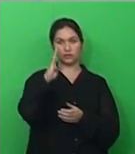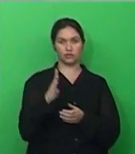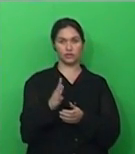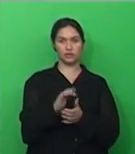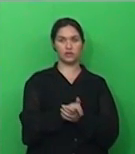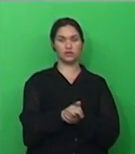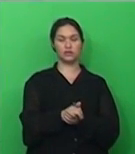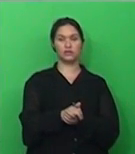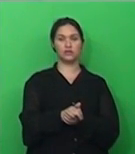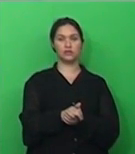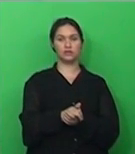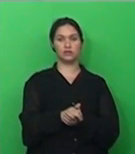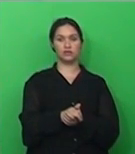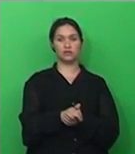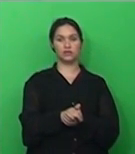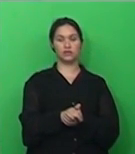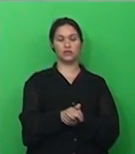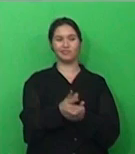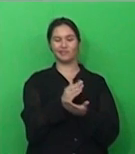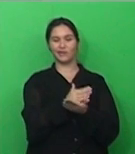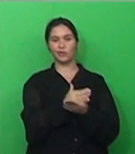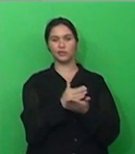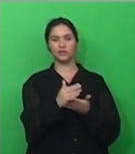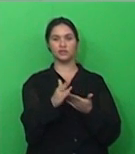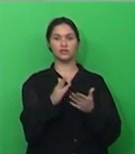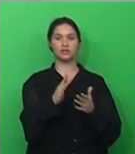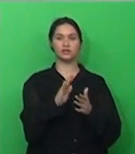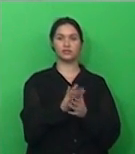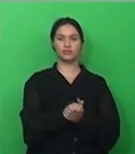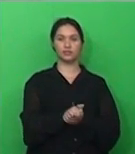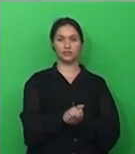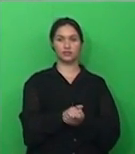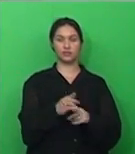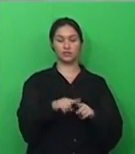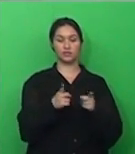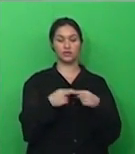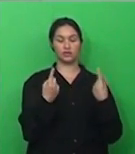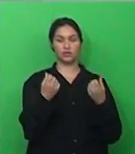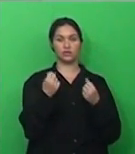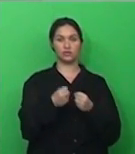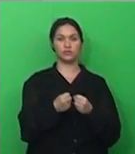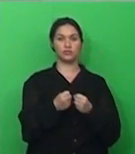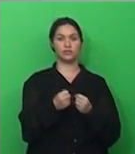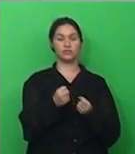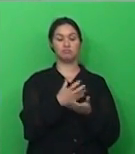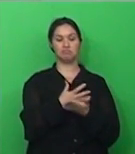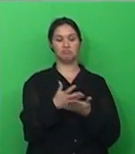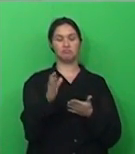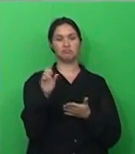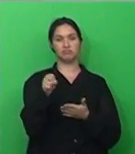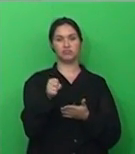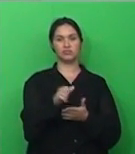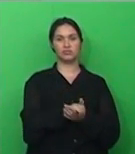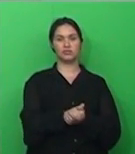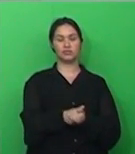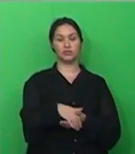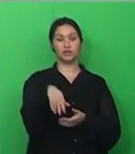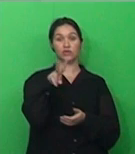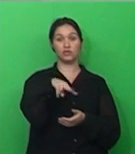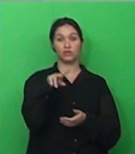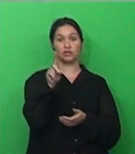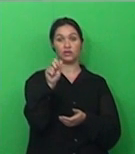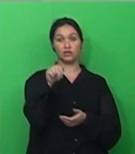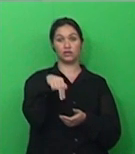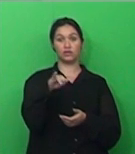de construir, porque é melhor e é ecologicamente correta. Com relação ao que o vereador Daniel